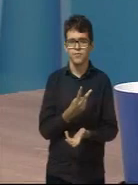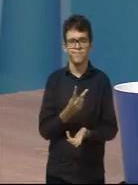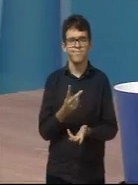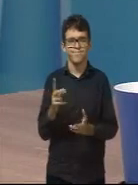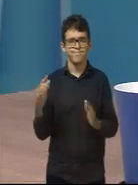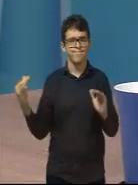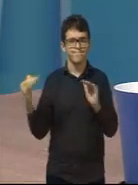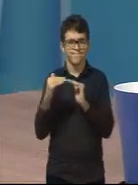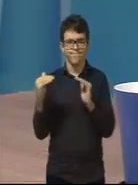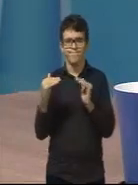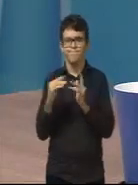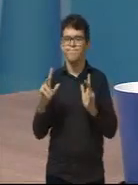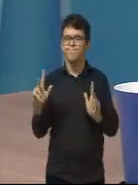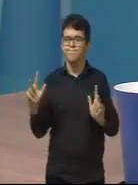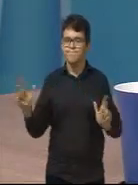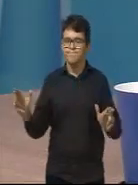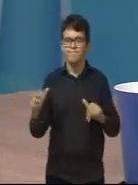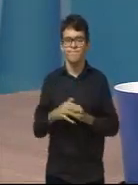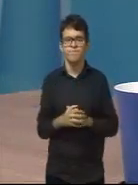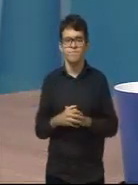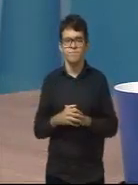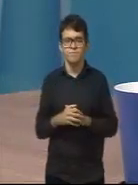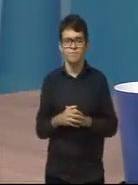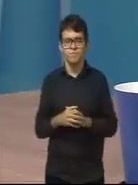séria, certo?